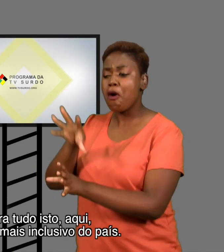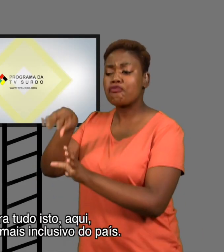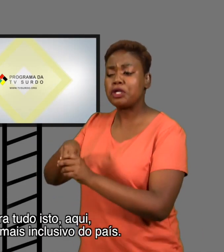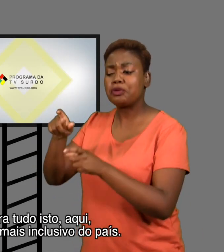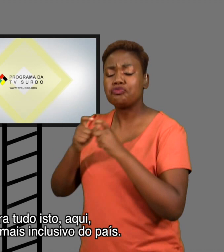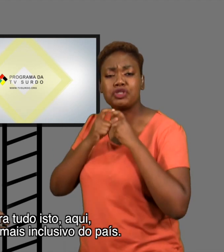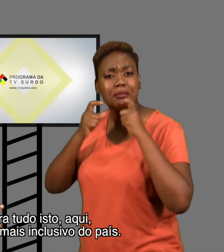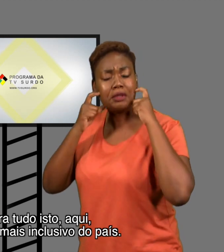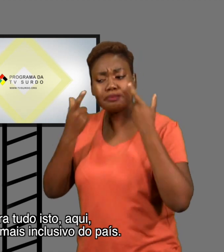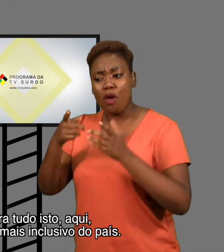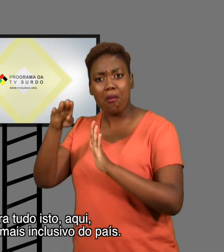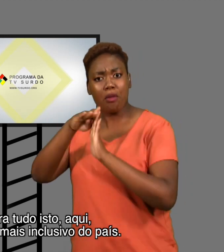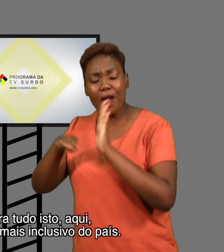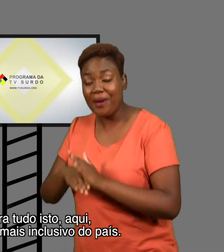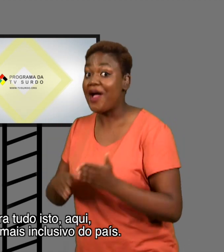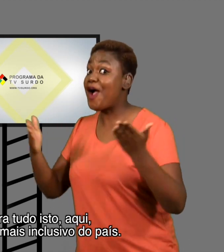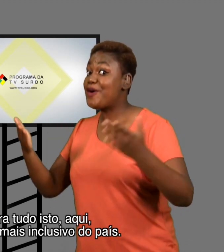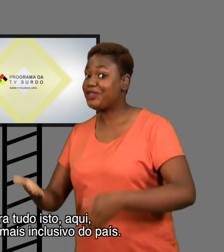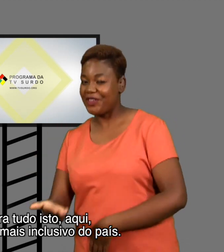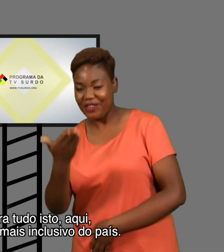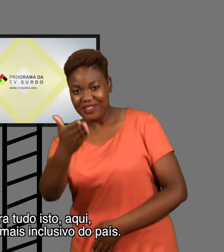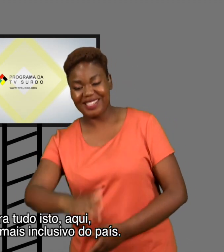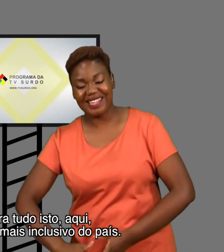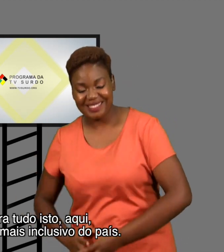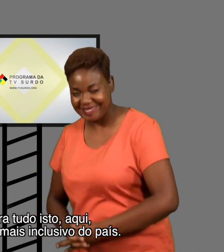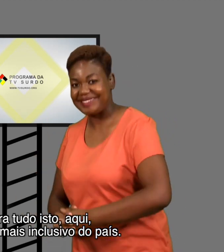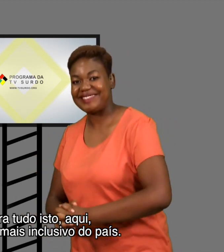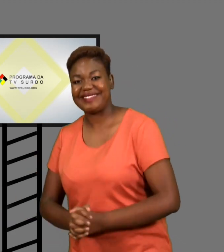Descubra tudo isto aqui no programa mais inclusivo do país.